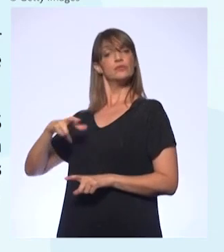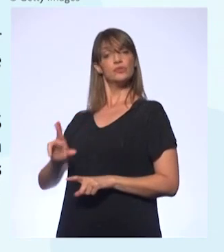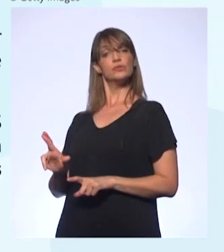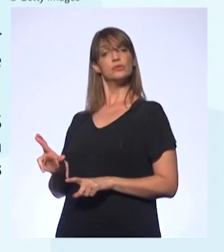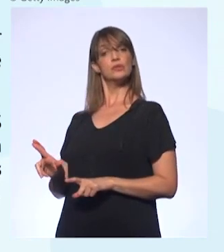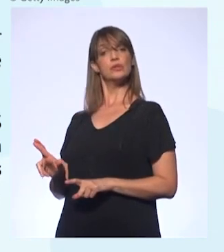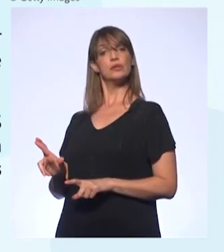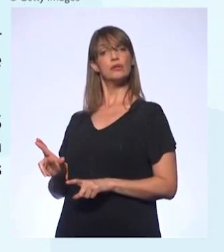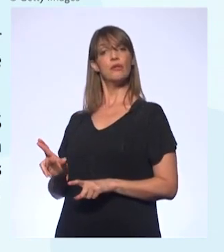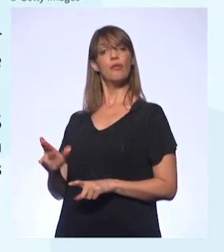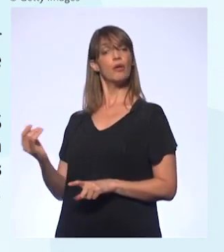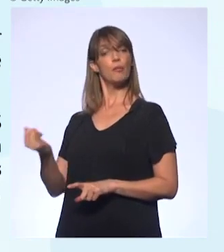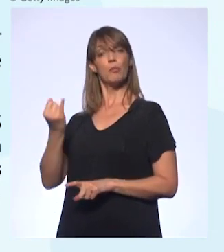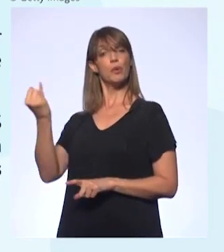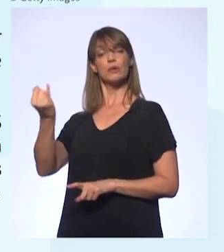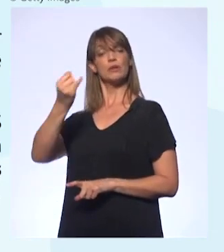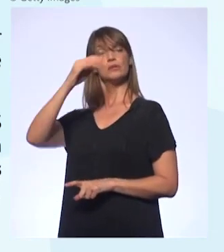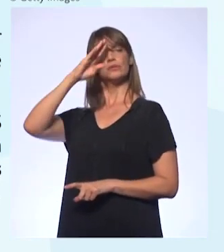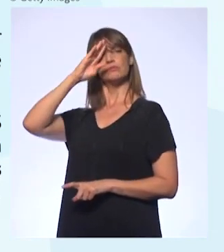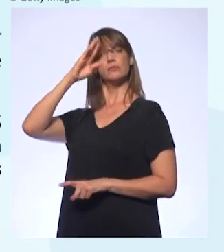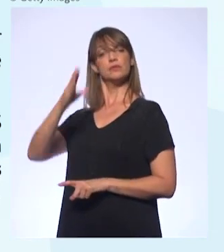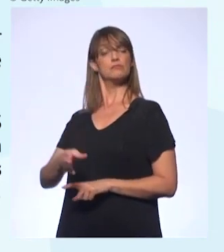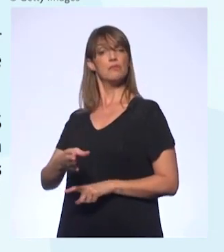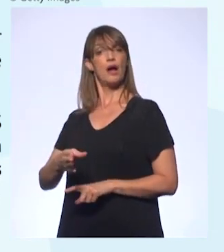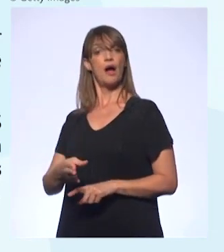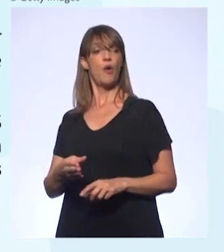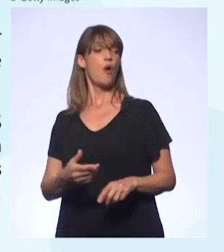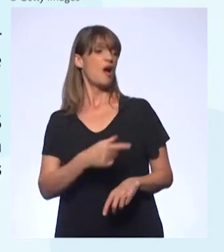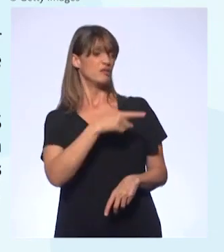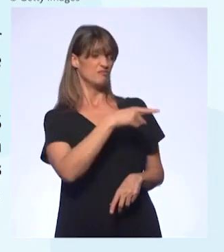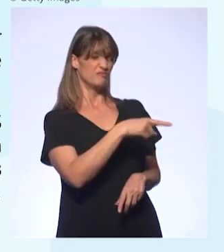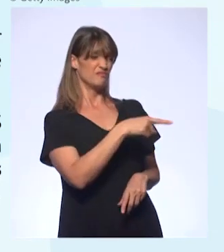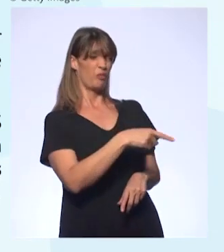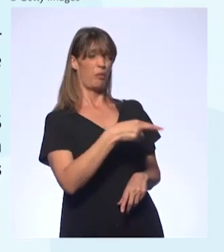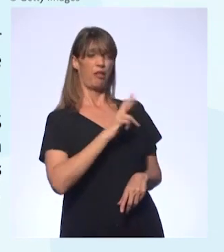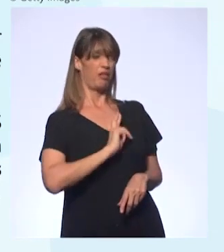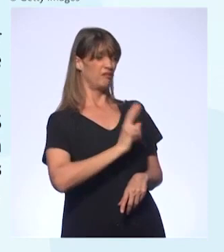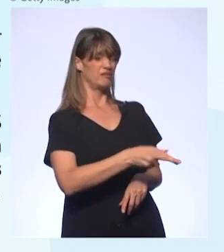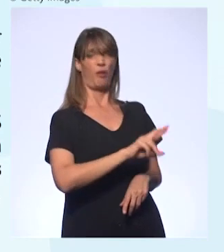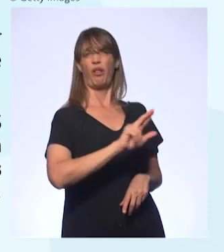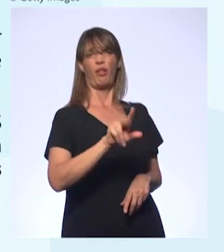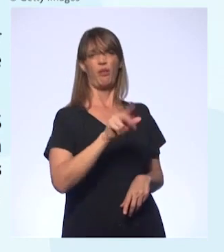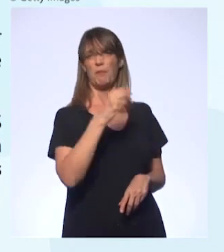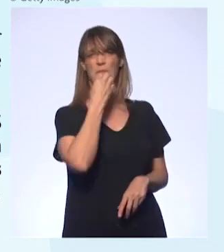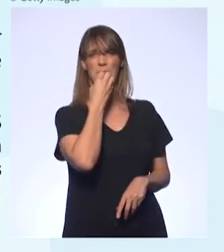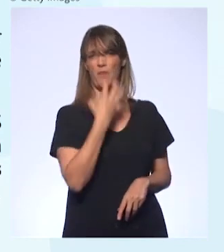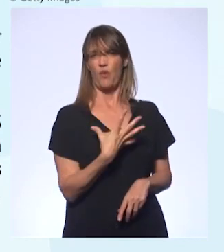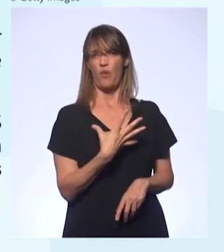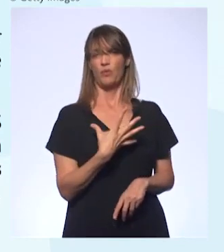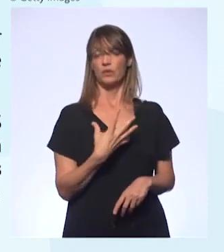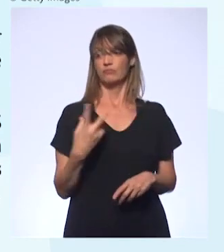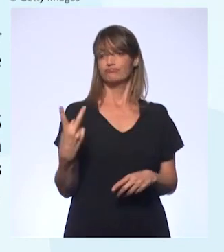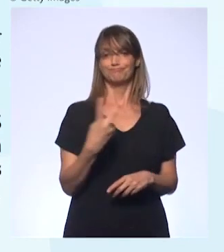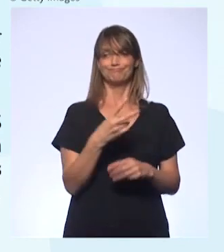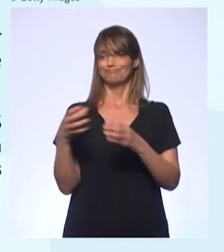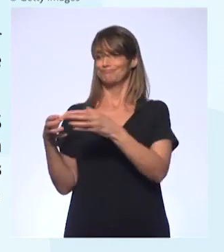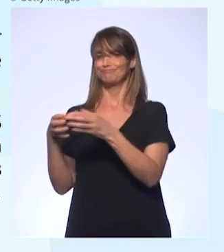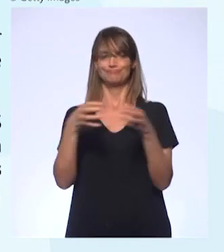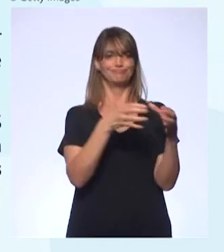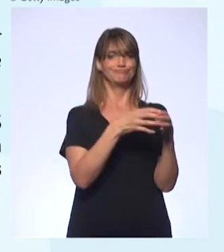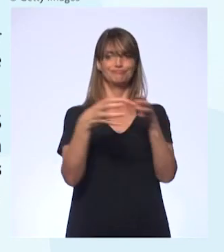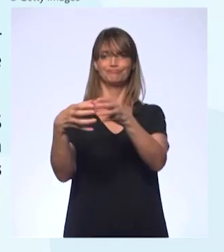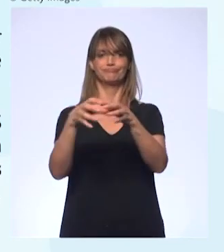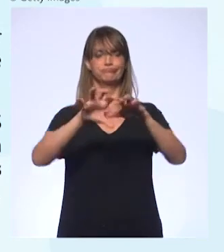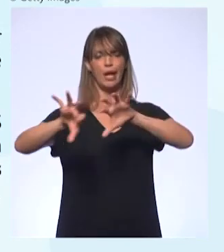tem uma maior aceitação e outra menor aceitação. Então, esses dois grupos eles têm um tipo